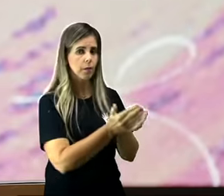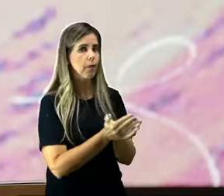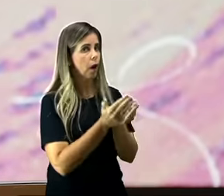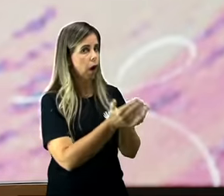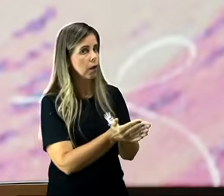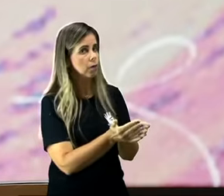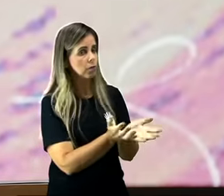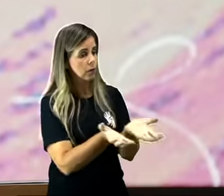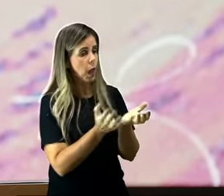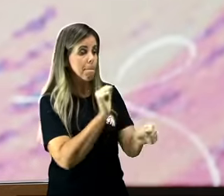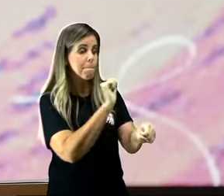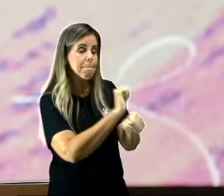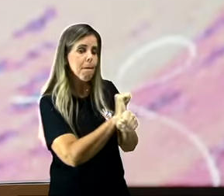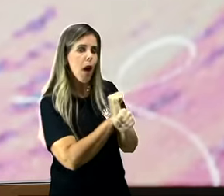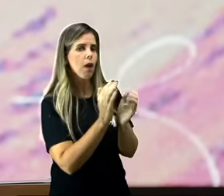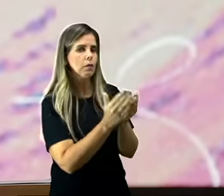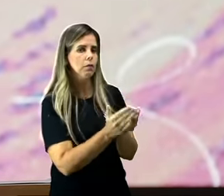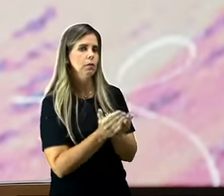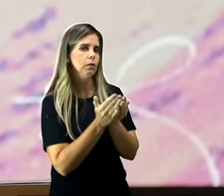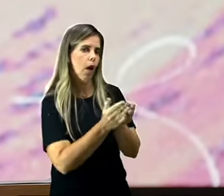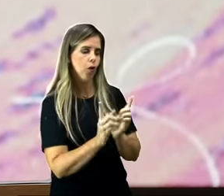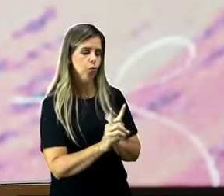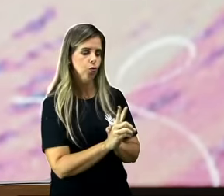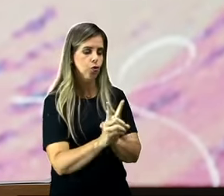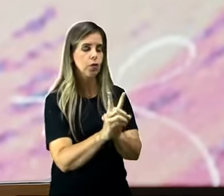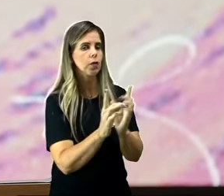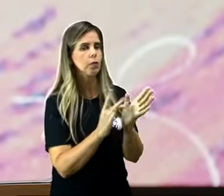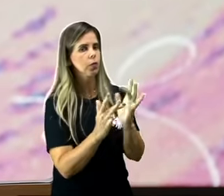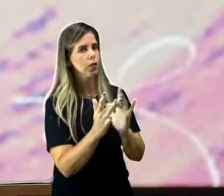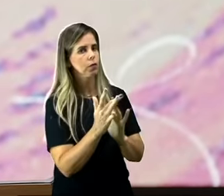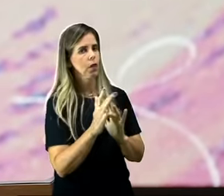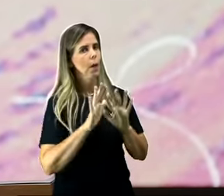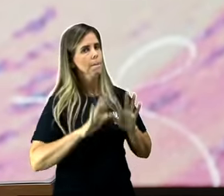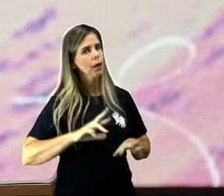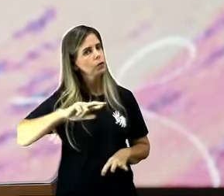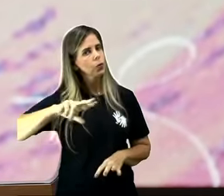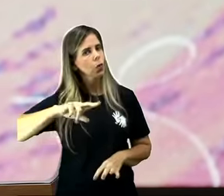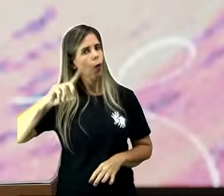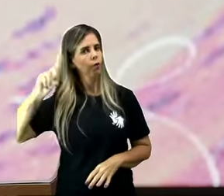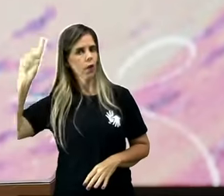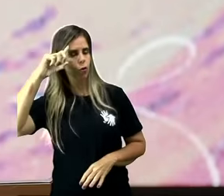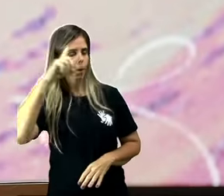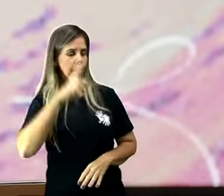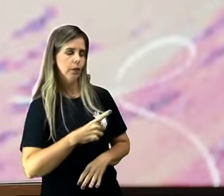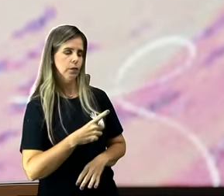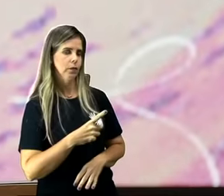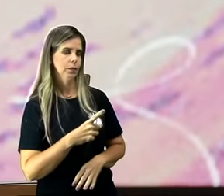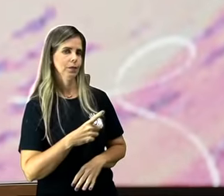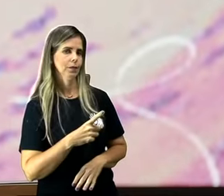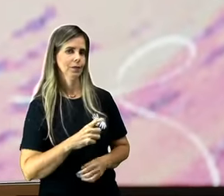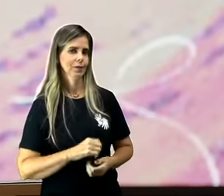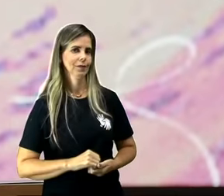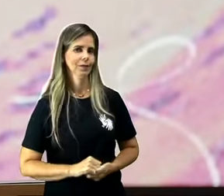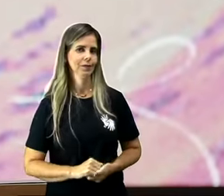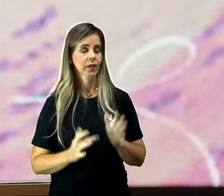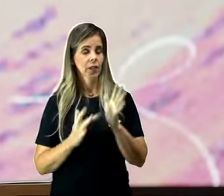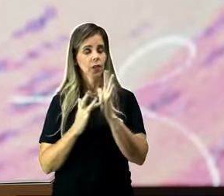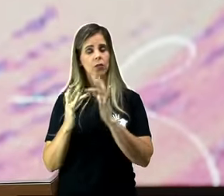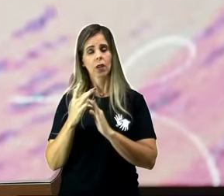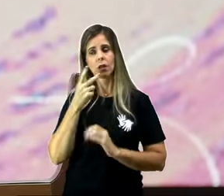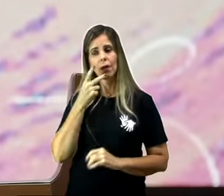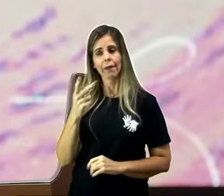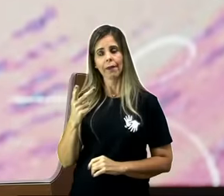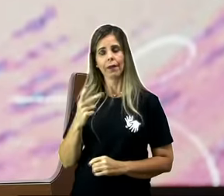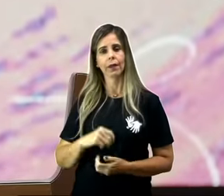discípulos daquele barco não foi Deus tentando ensinar nada para os discípulos. Sabe por quê? Porque foi Jesus quem disse isso. É, pastor?